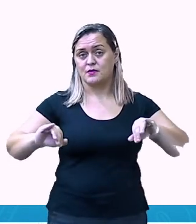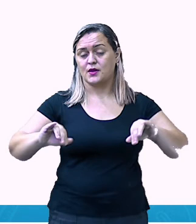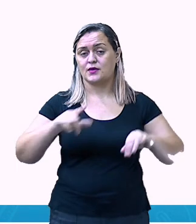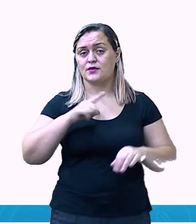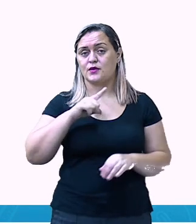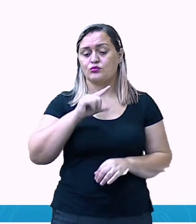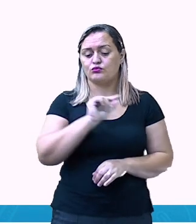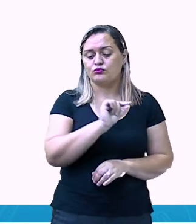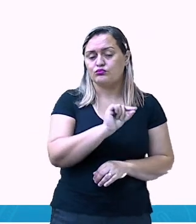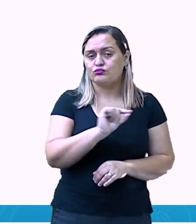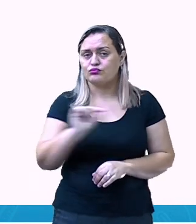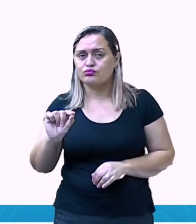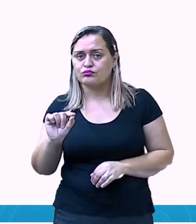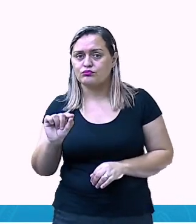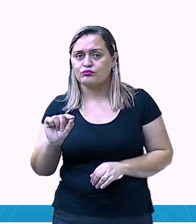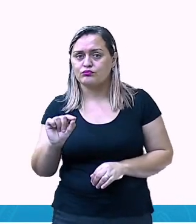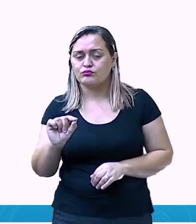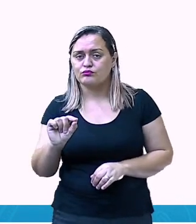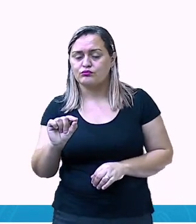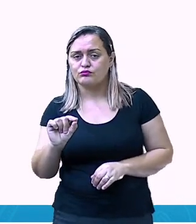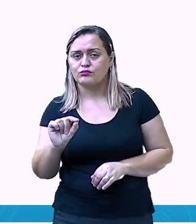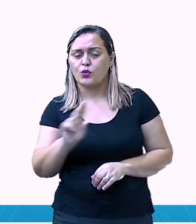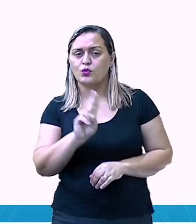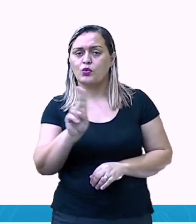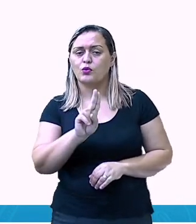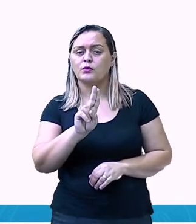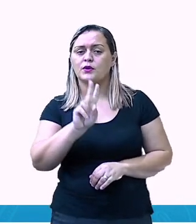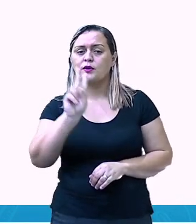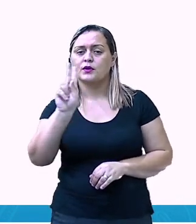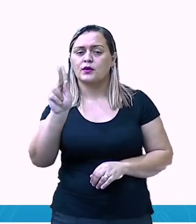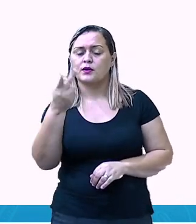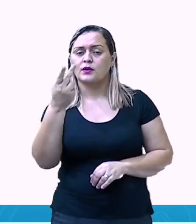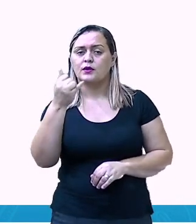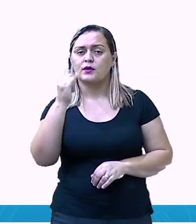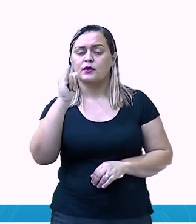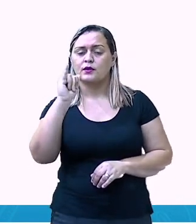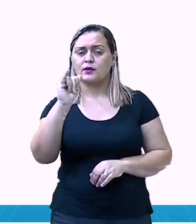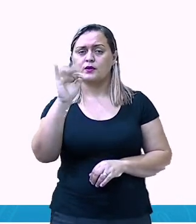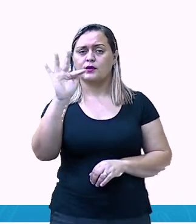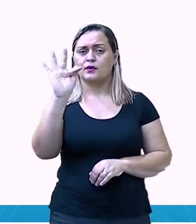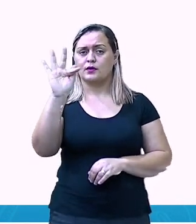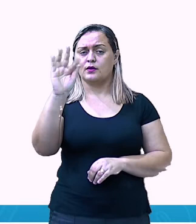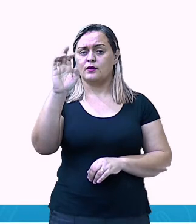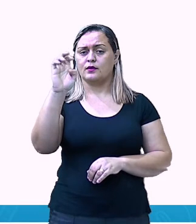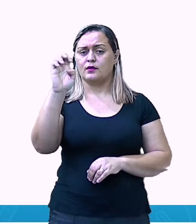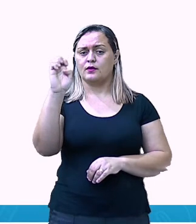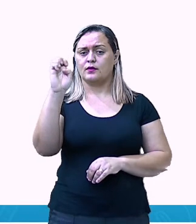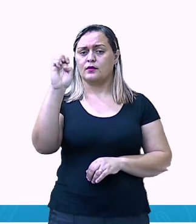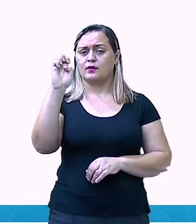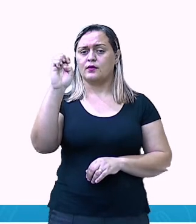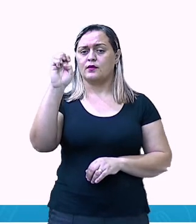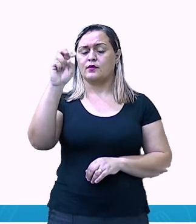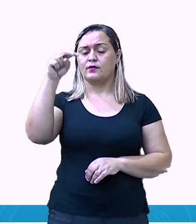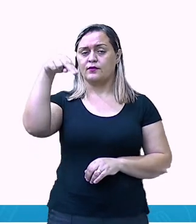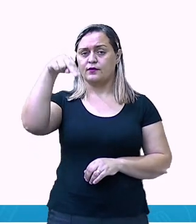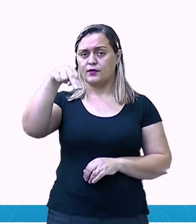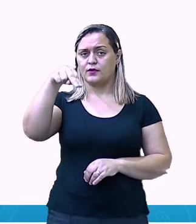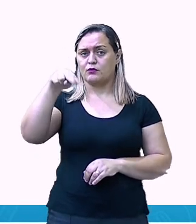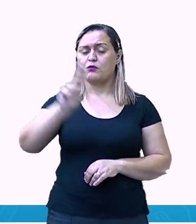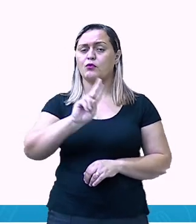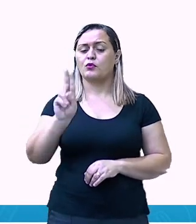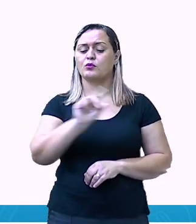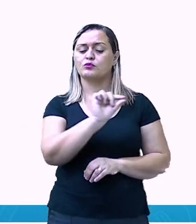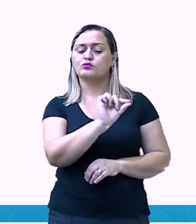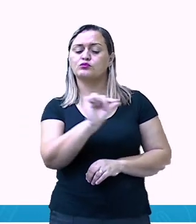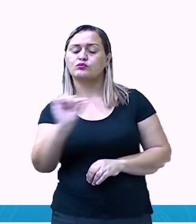esse tracinho aí, ó, entre as sílabas. Então, quando lá na plataforma você for pegar uma atividade para fazer, e lá a